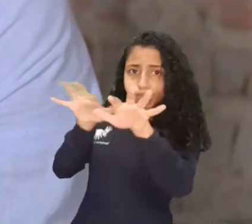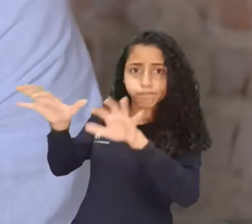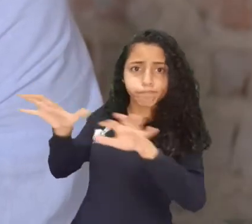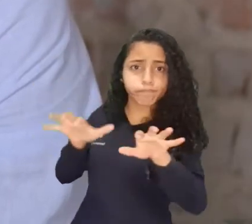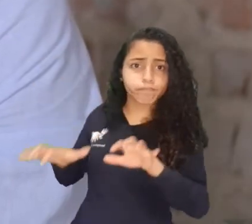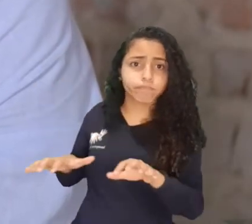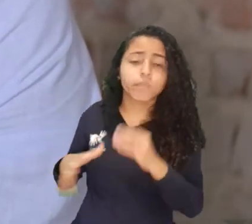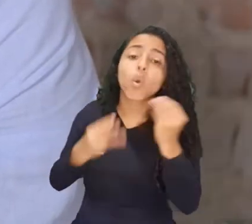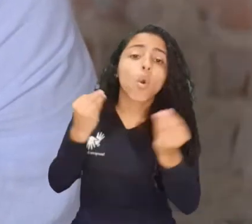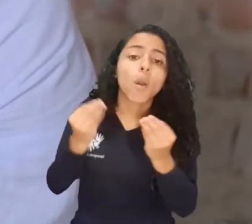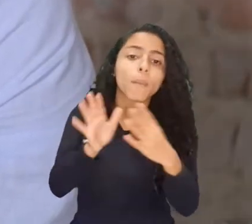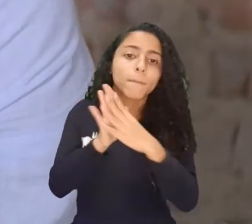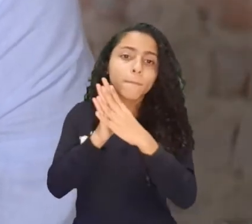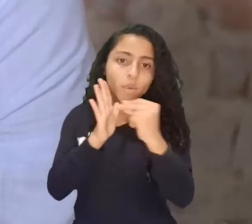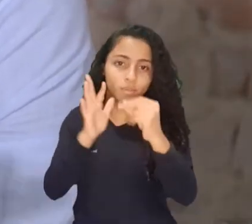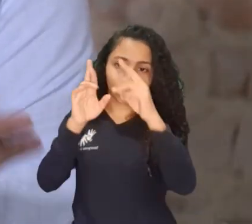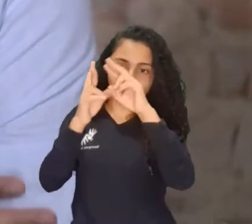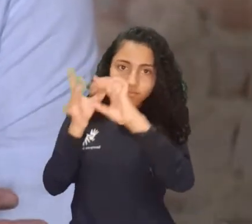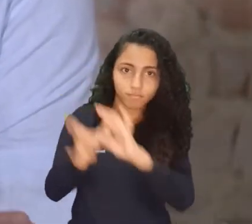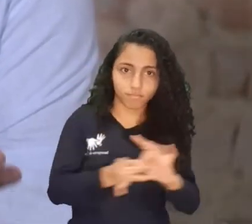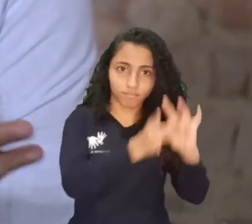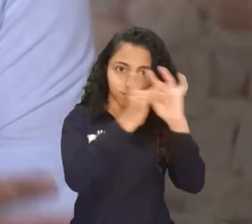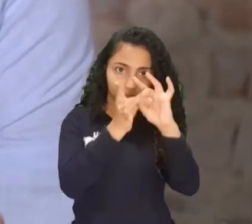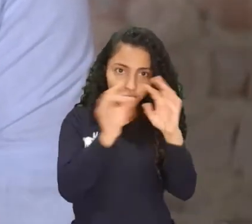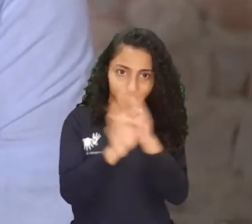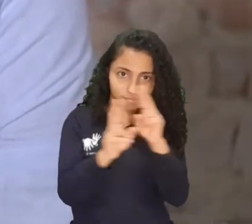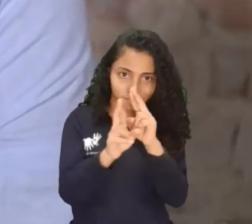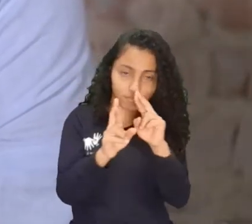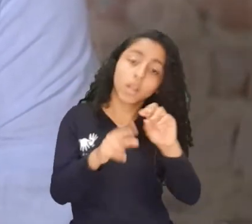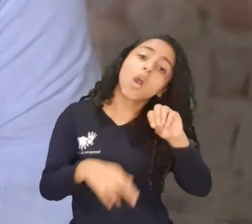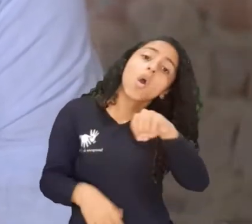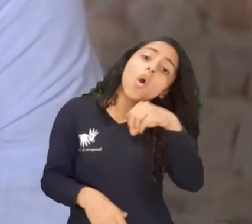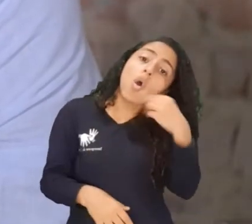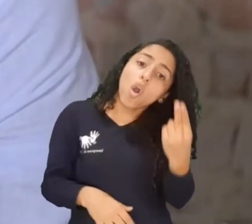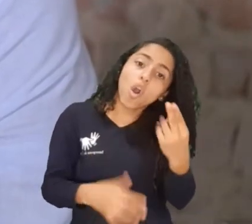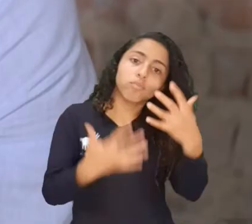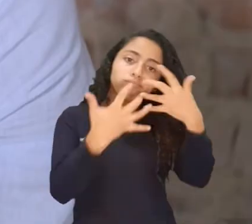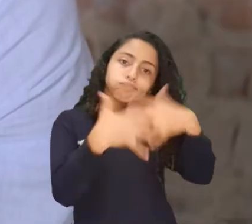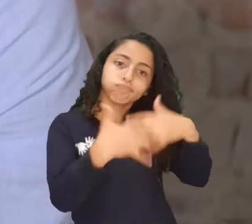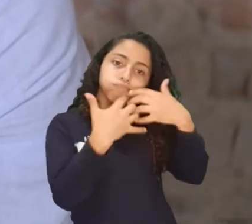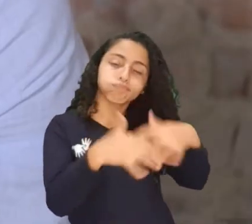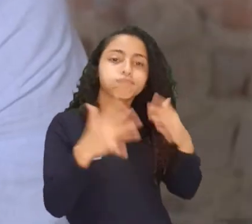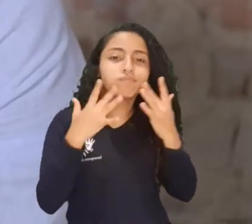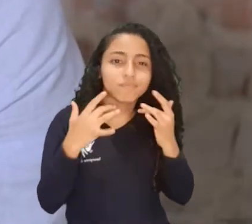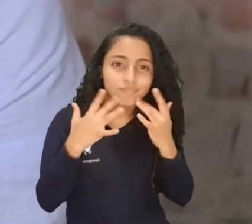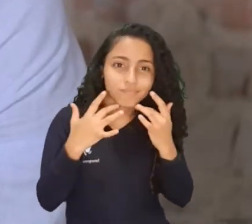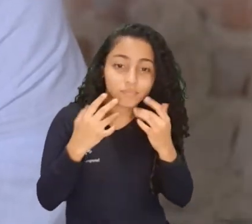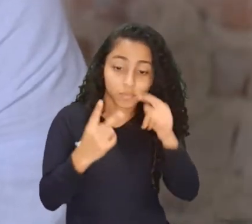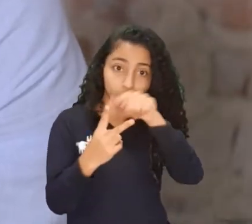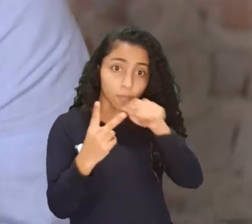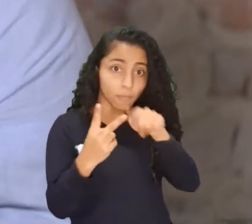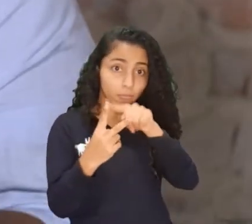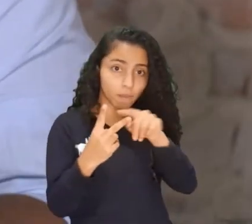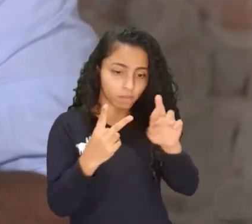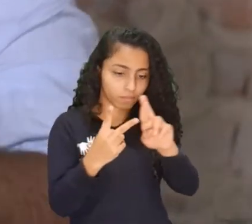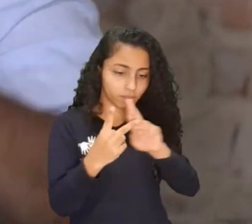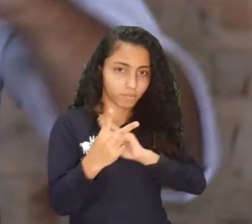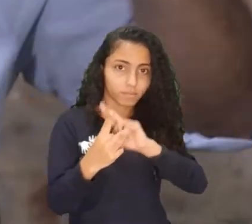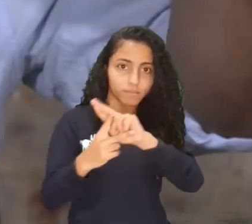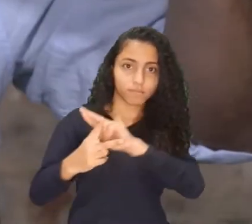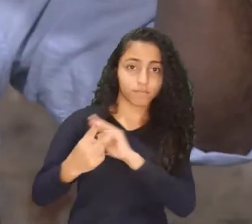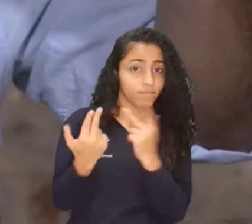um modelo correlativo ou de um modelo de simulação mecanístico. Mas todos os dois estão me dando a mesma resposta. Essa espécie